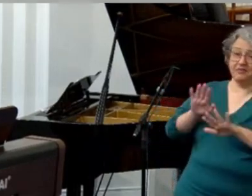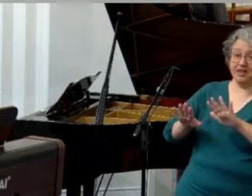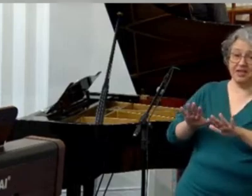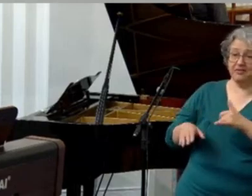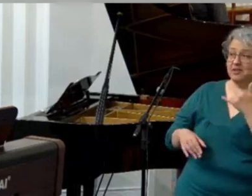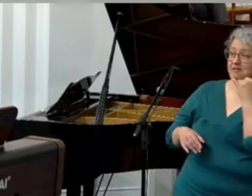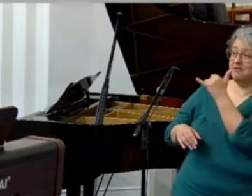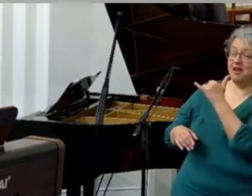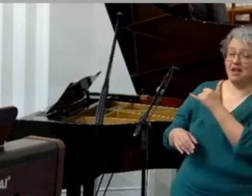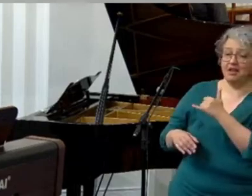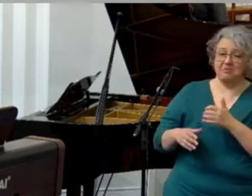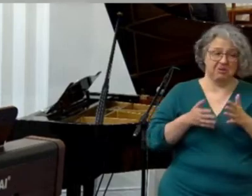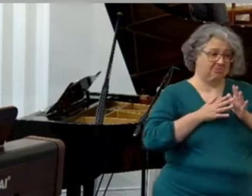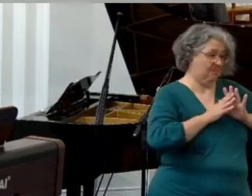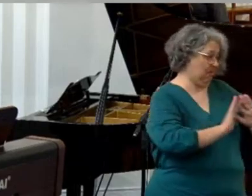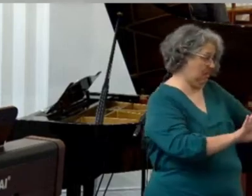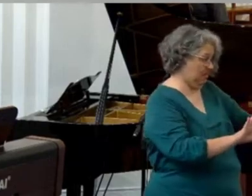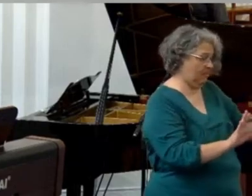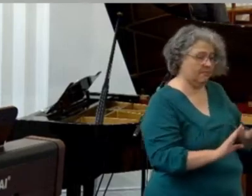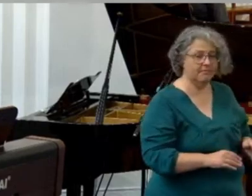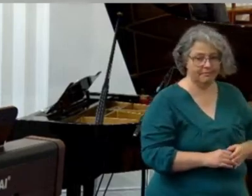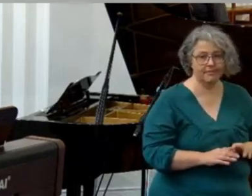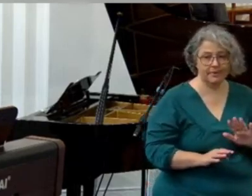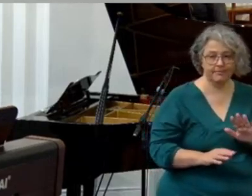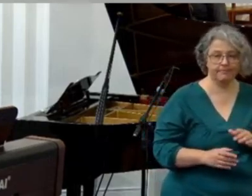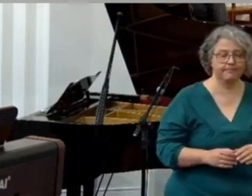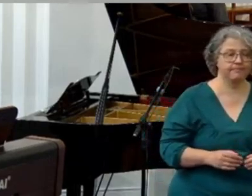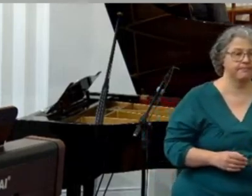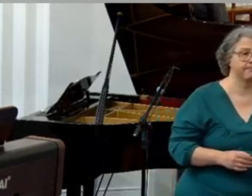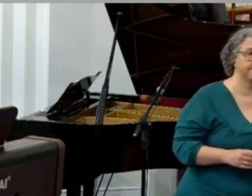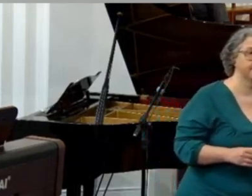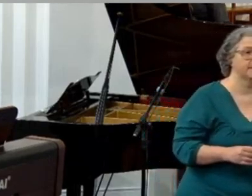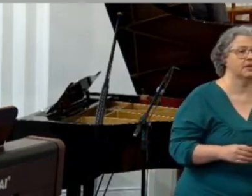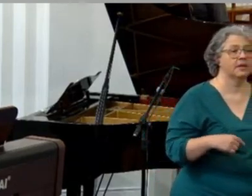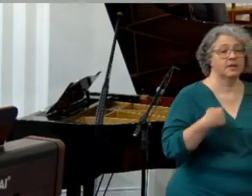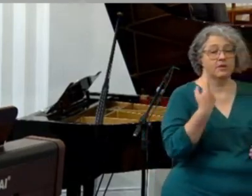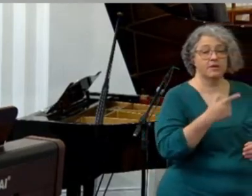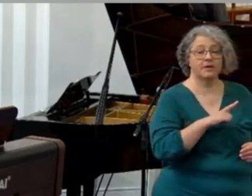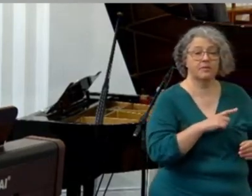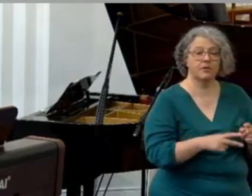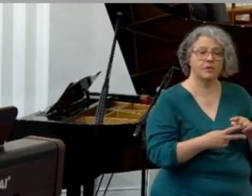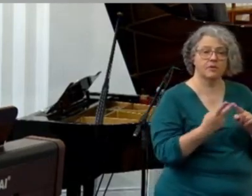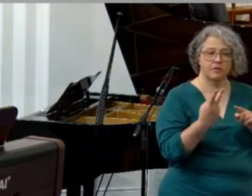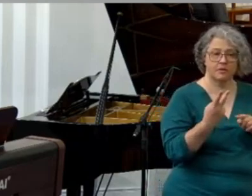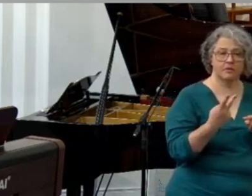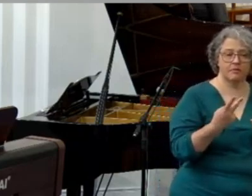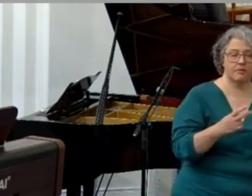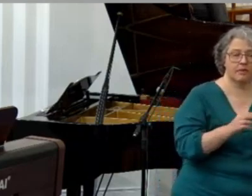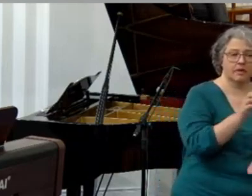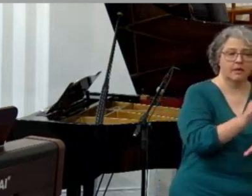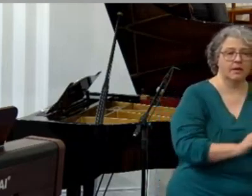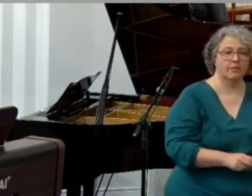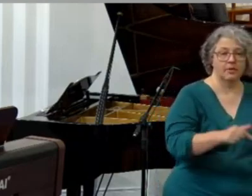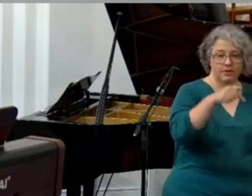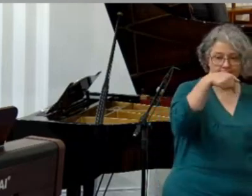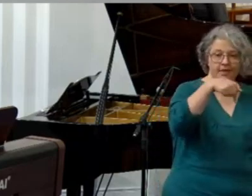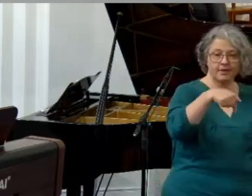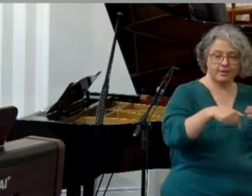Queridos, nós estamos numa nova sessão do Sermão do Monte, no capítulo 7